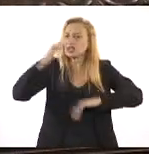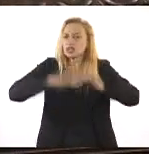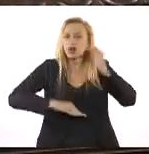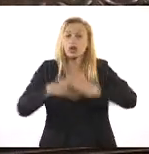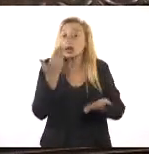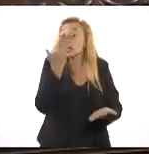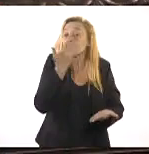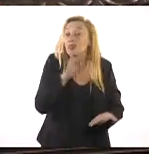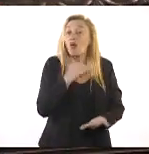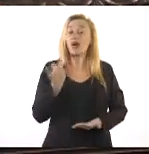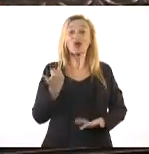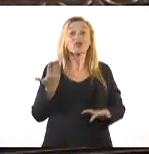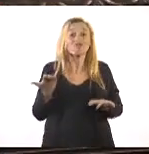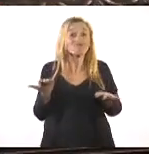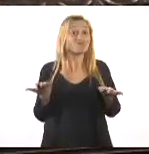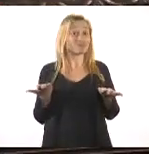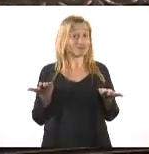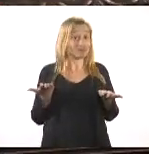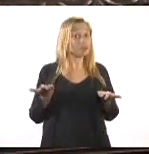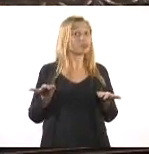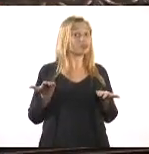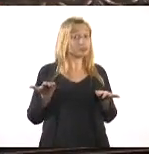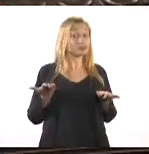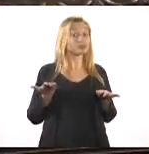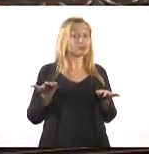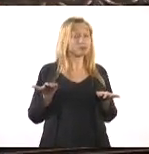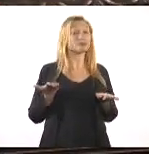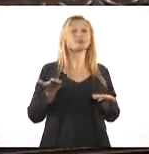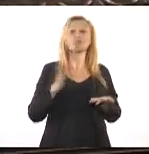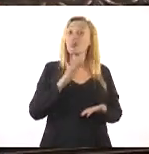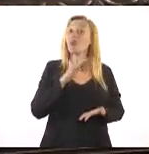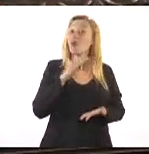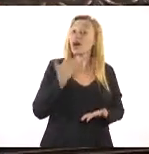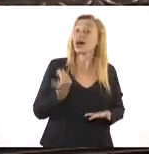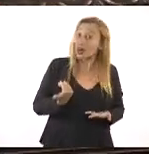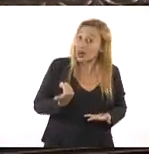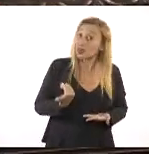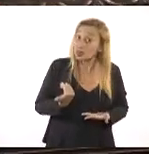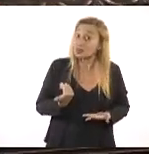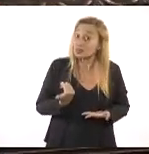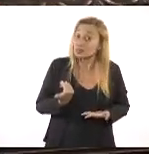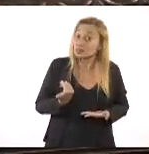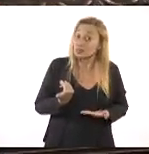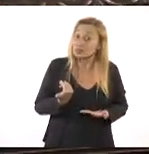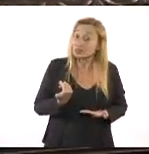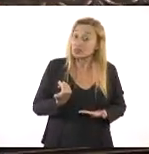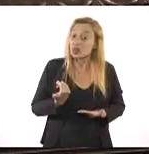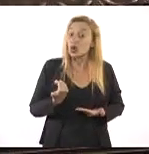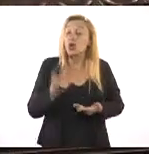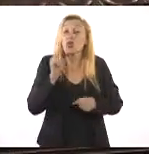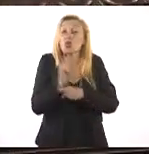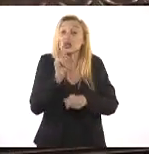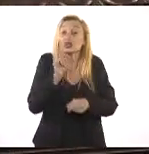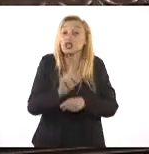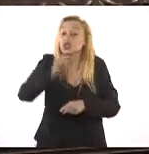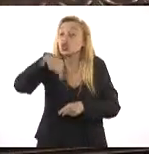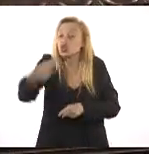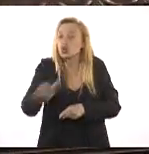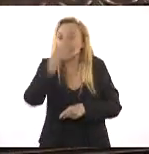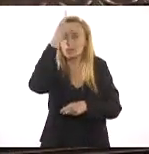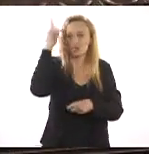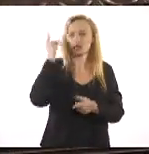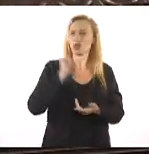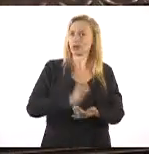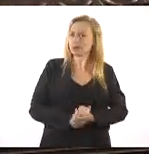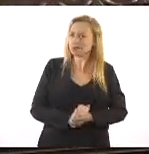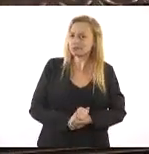perderam sua vida, que perderam suas vidas tratando da população,